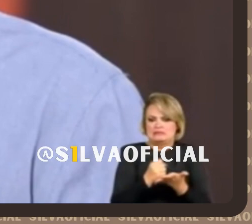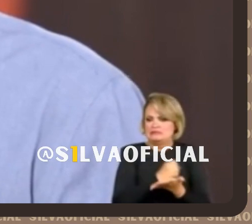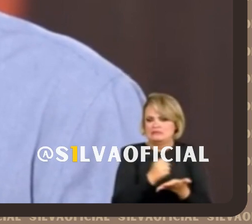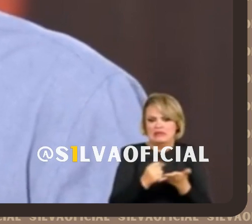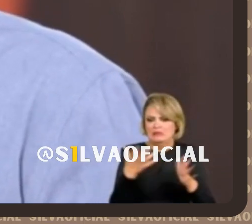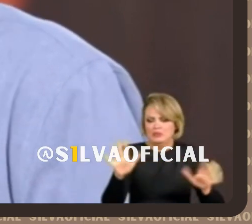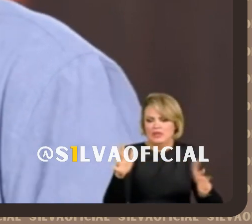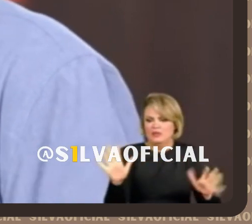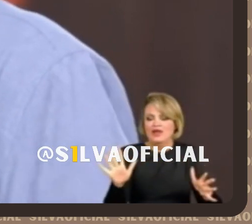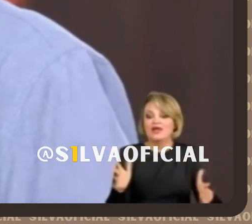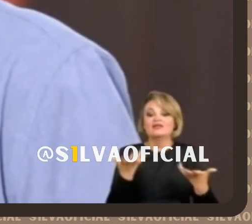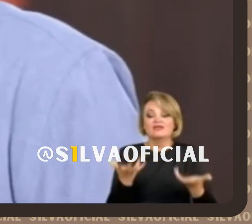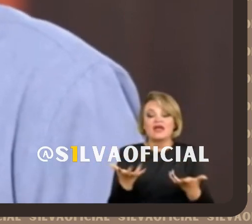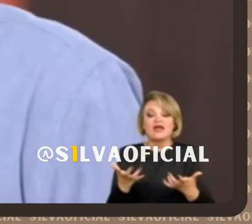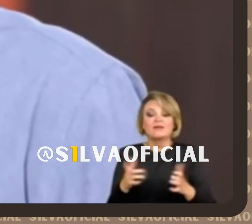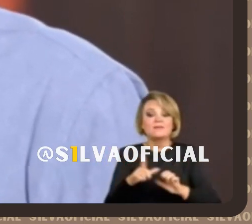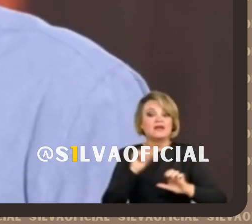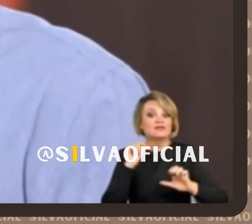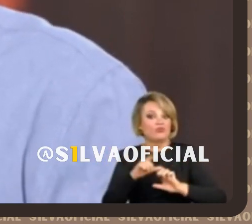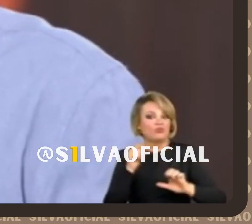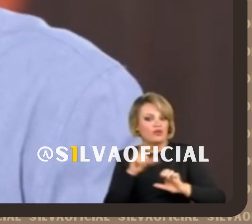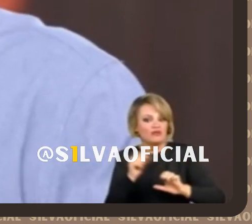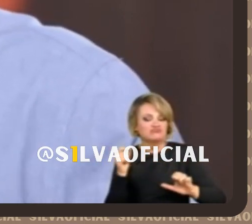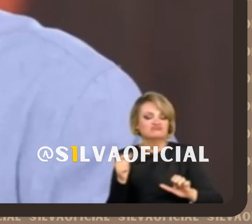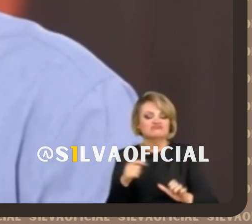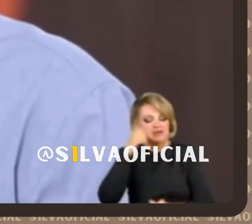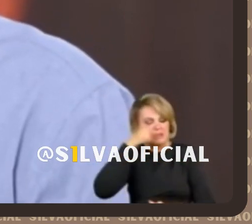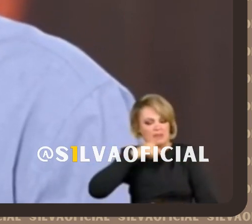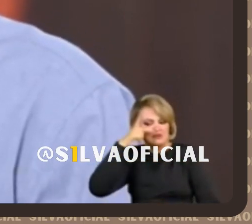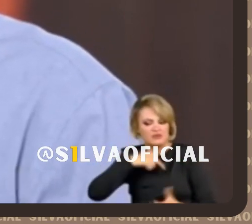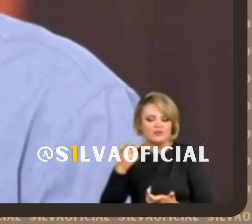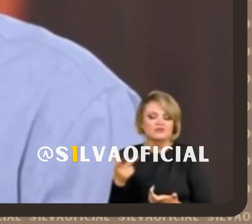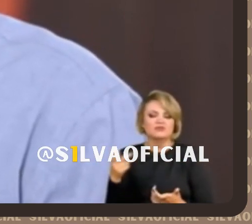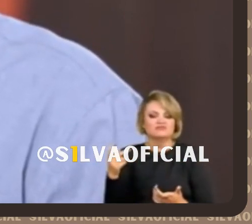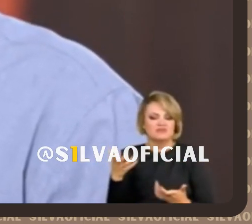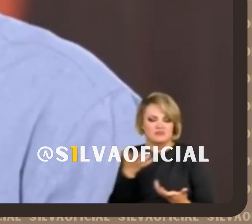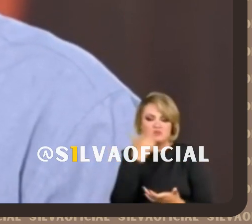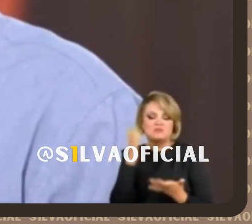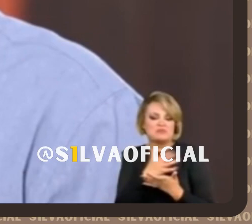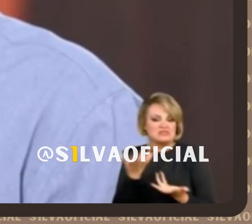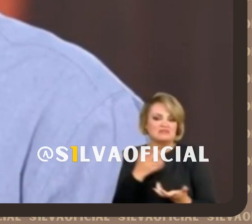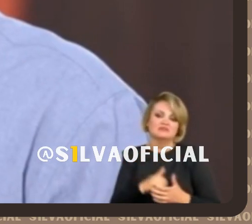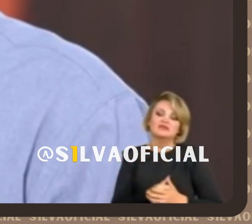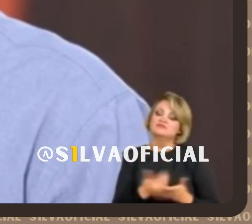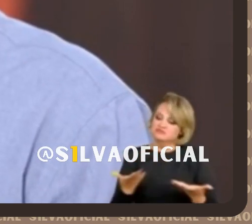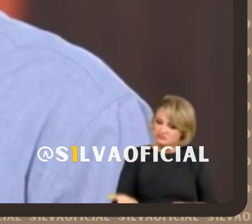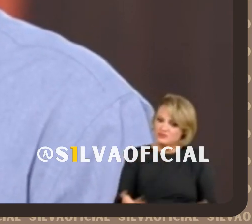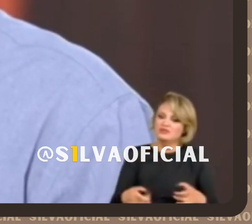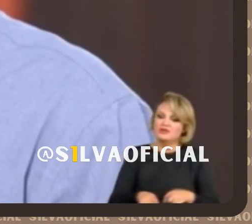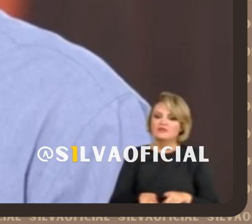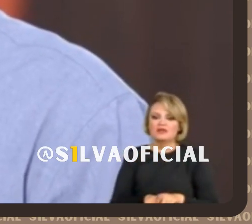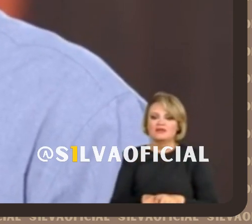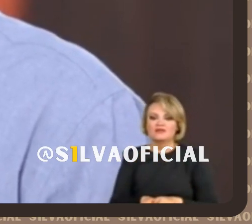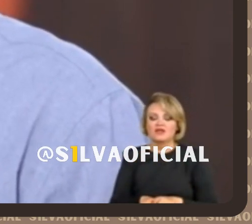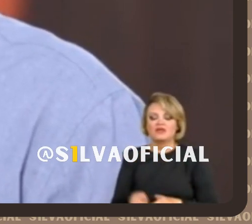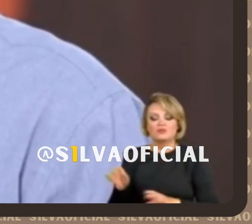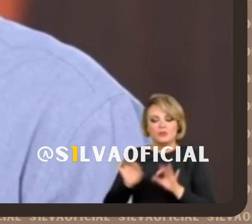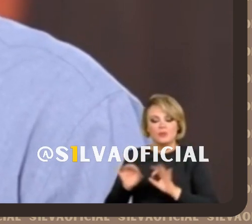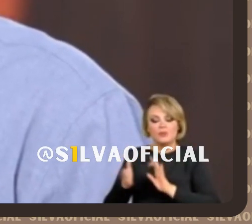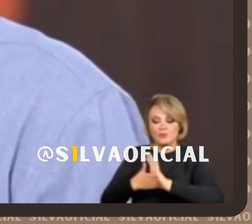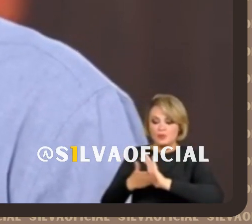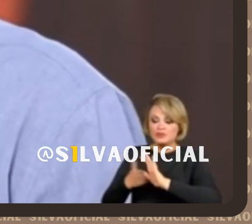empreendedor individual, ser empreendedor coletivo, ou seja, então nós vamos criar. Eu estou propondo a criação do Ministério da Pequena e Média Empresa,